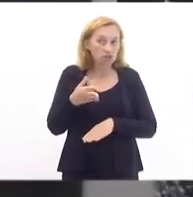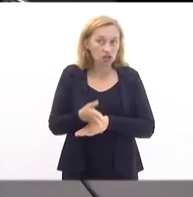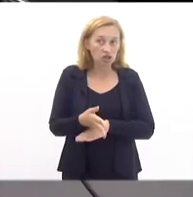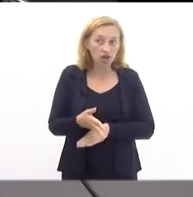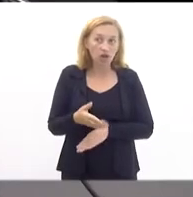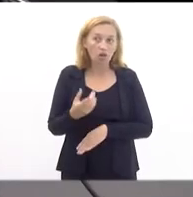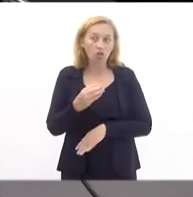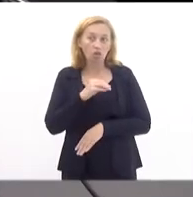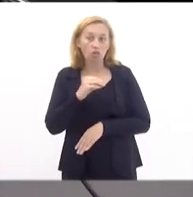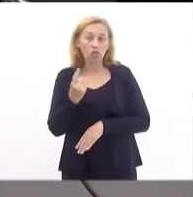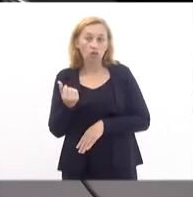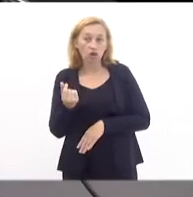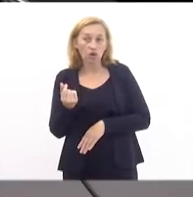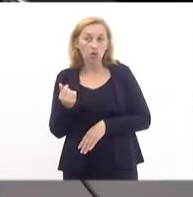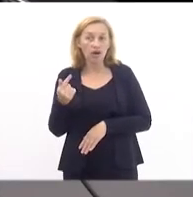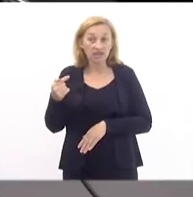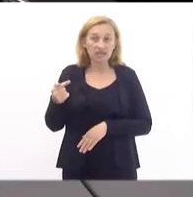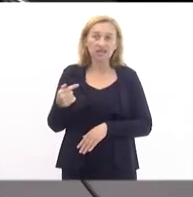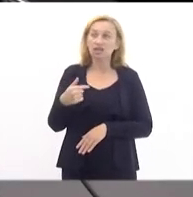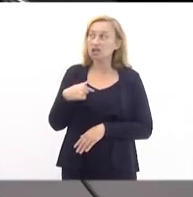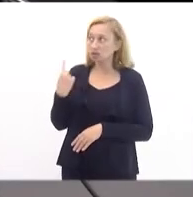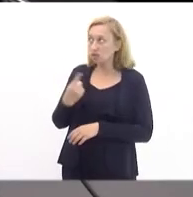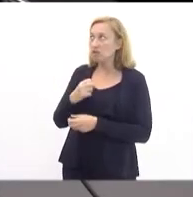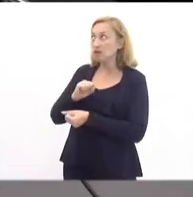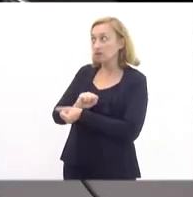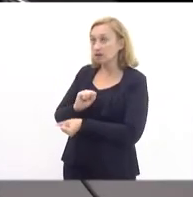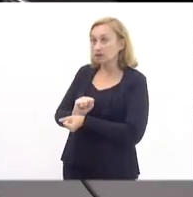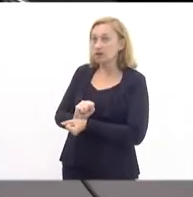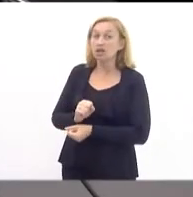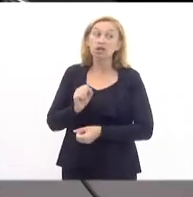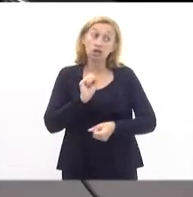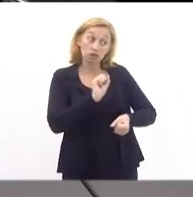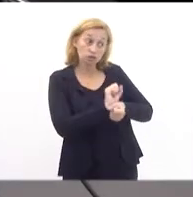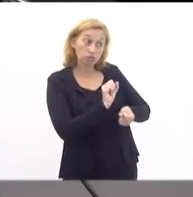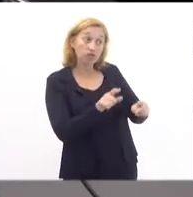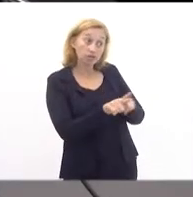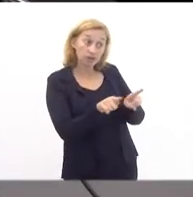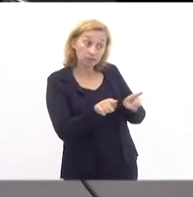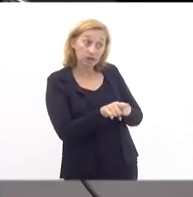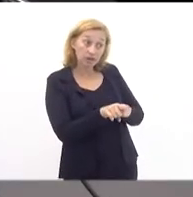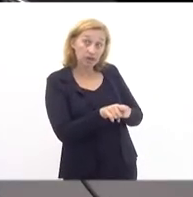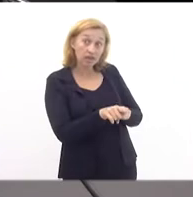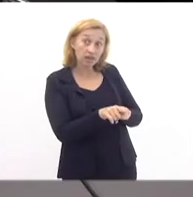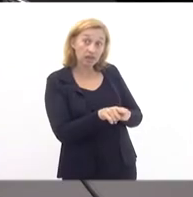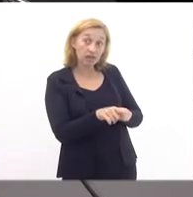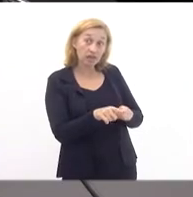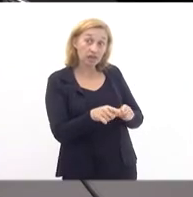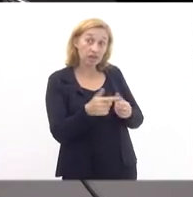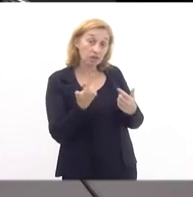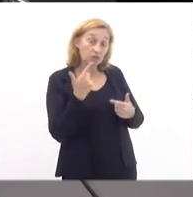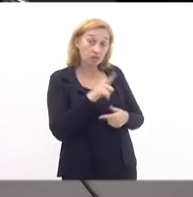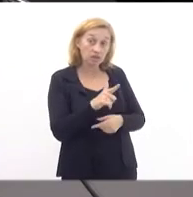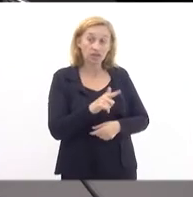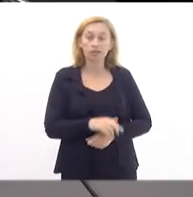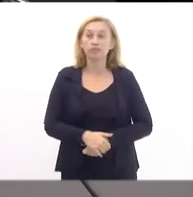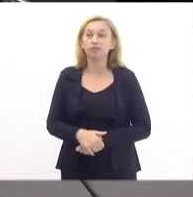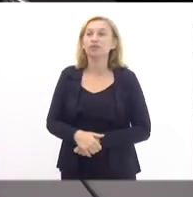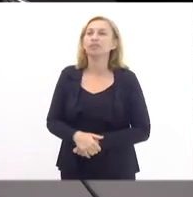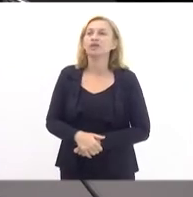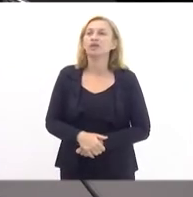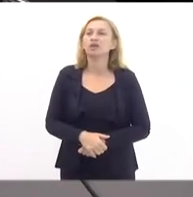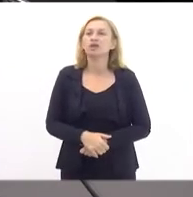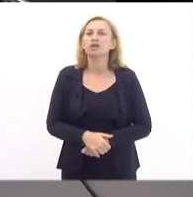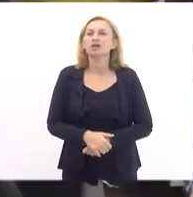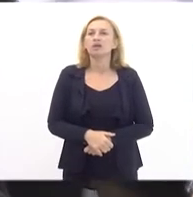gente pretende, que não chegue. E eu espero que as suas pretensões sejam conseguidas. Então, eu queria,